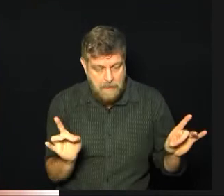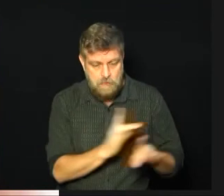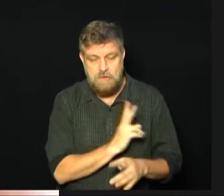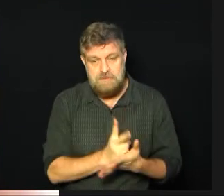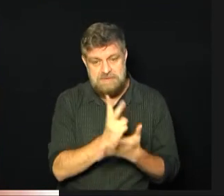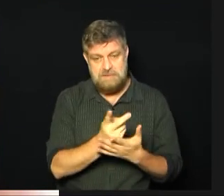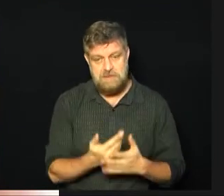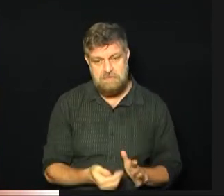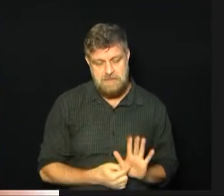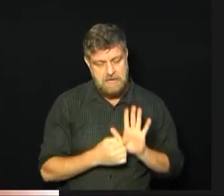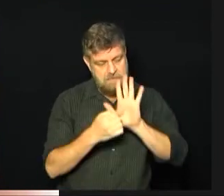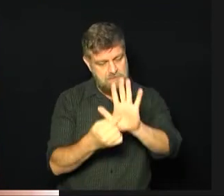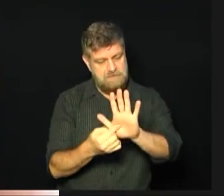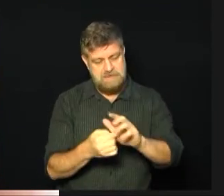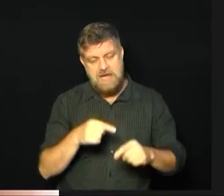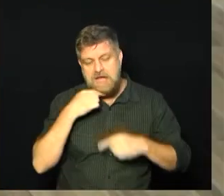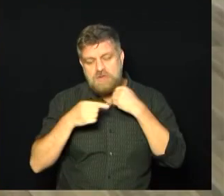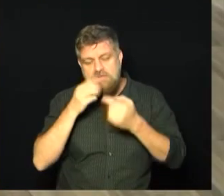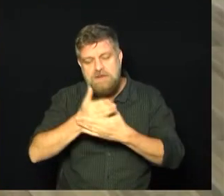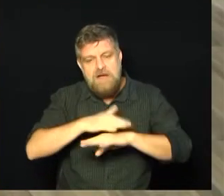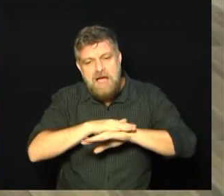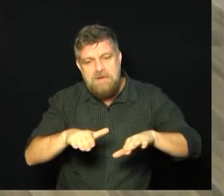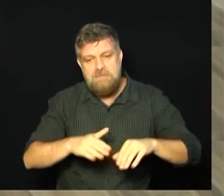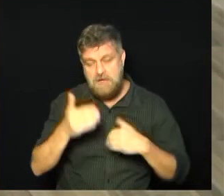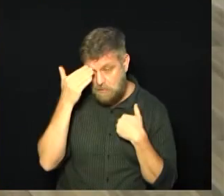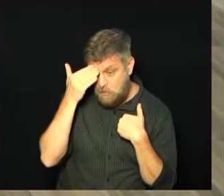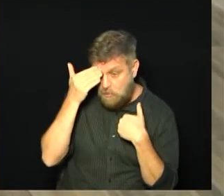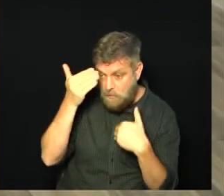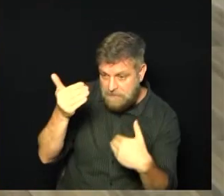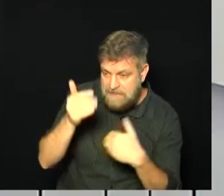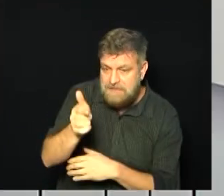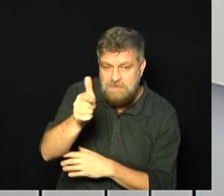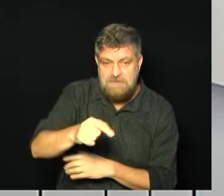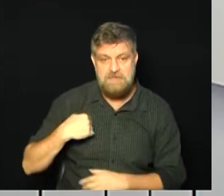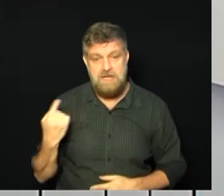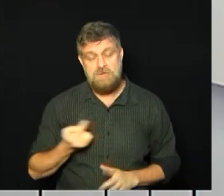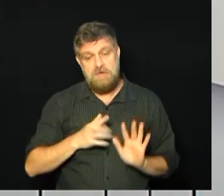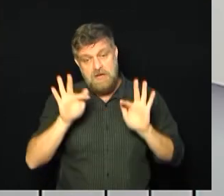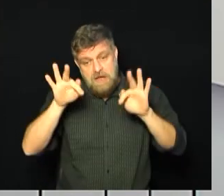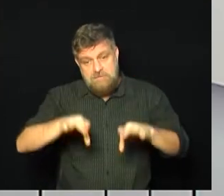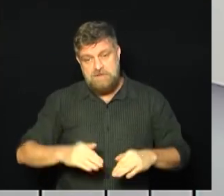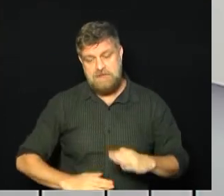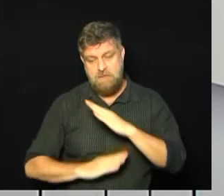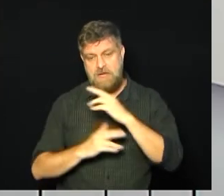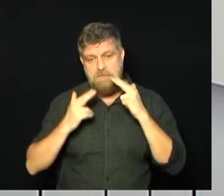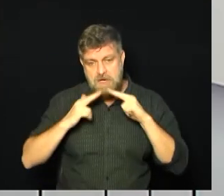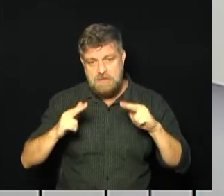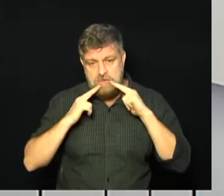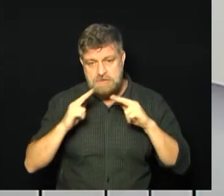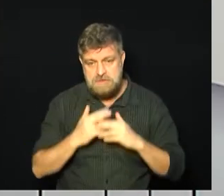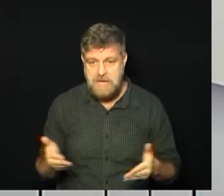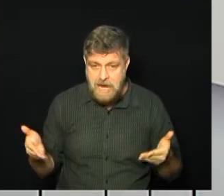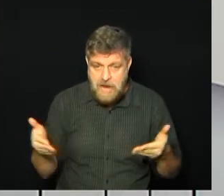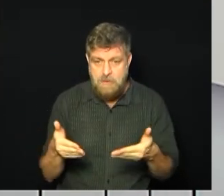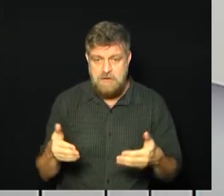sempre para esclarecer as dúvidas. Valéria, mais uma vez, muito obrigada. E a gente encerra o nosso Câmara Notícia